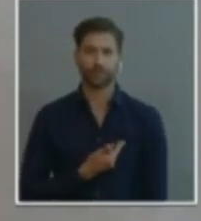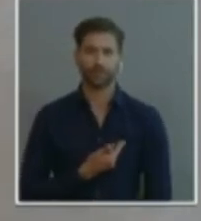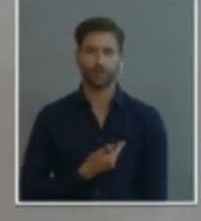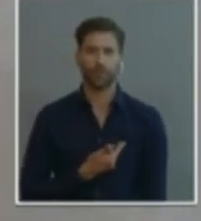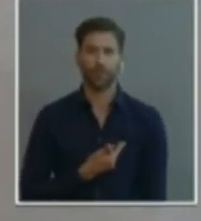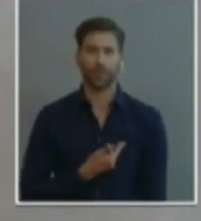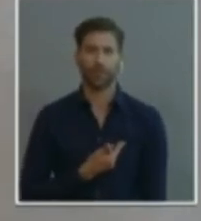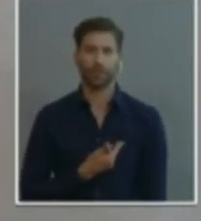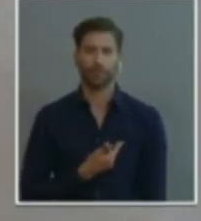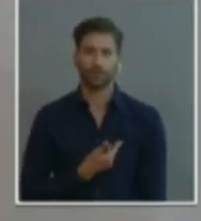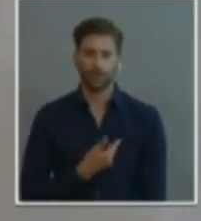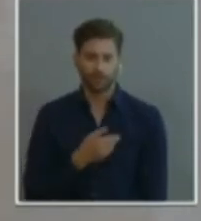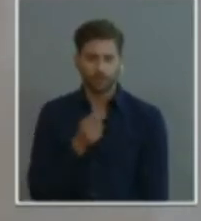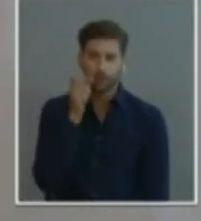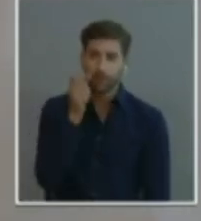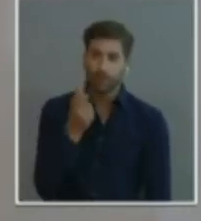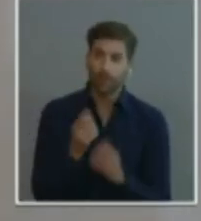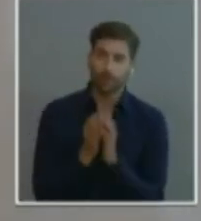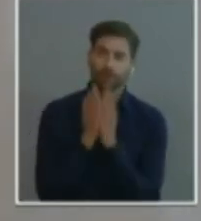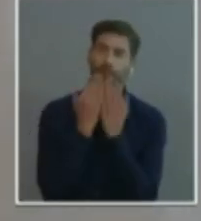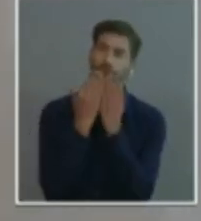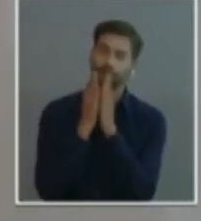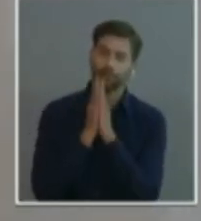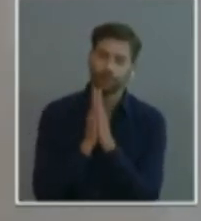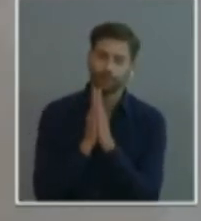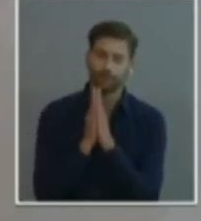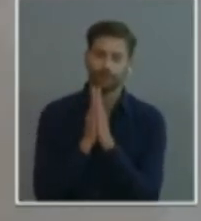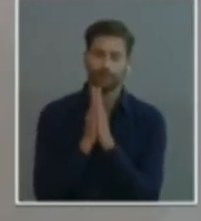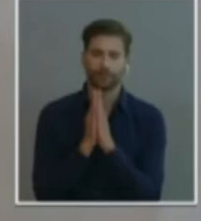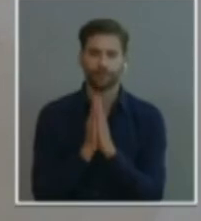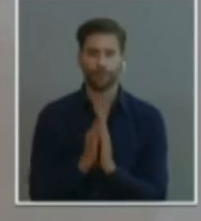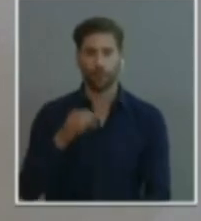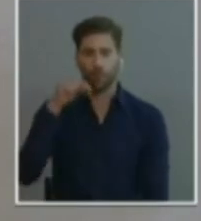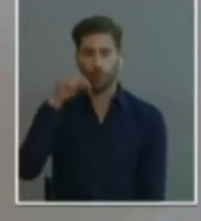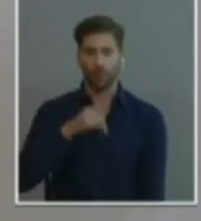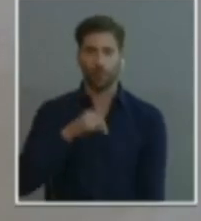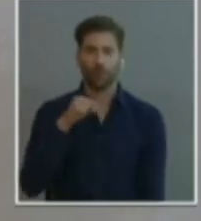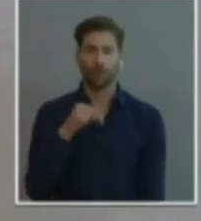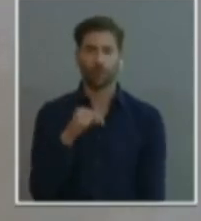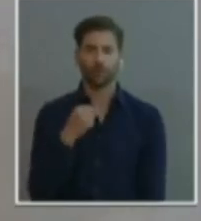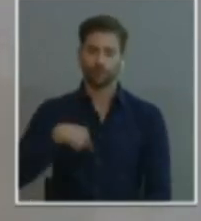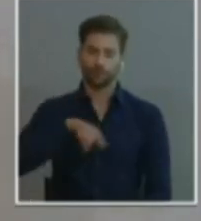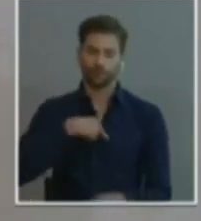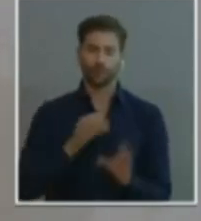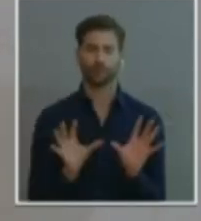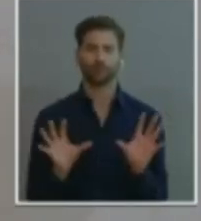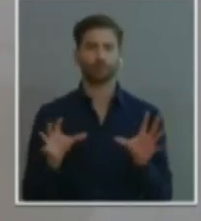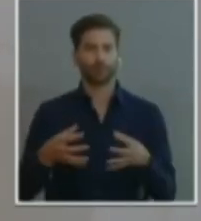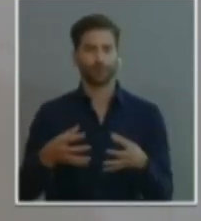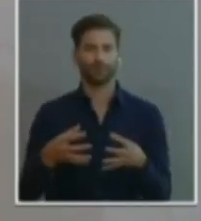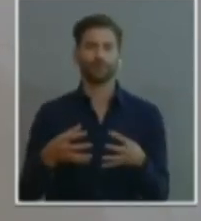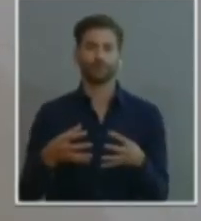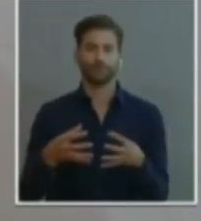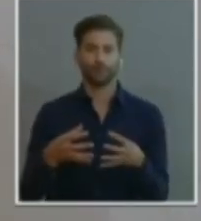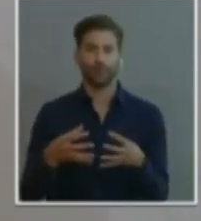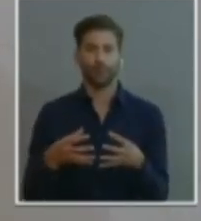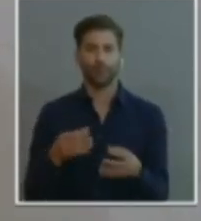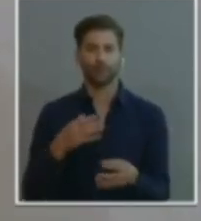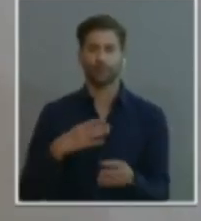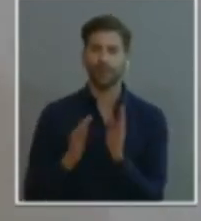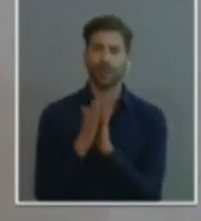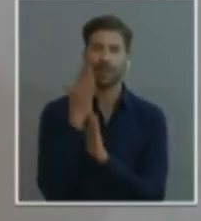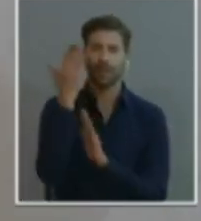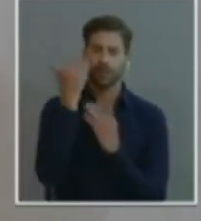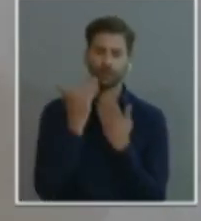palavras e gestos de gratidão. Hoje, como comunidade, queremos louvar e bendizer a